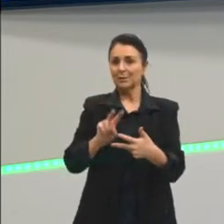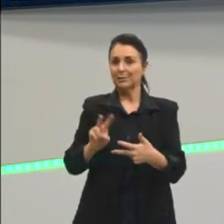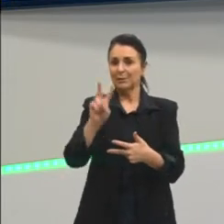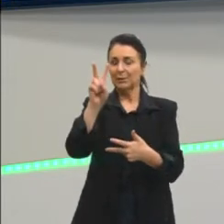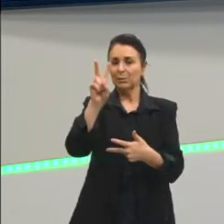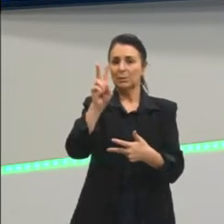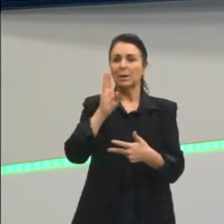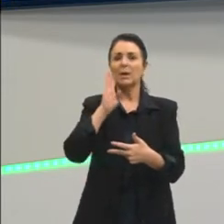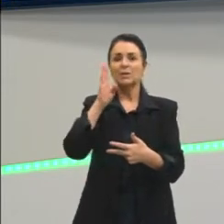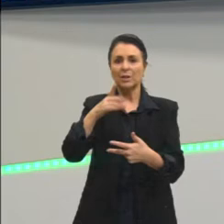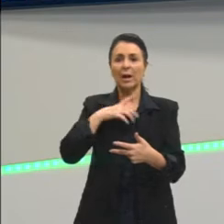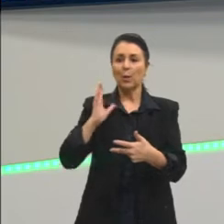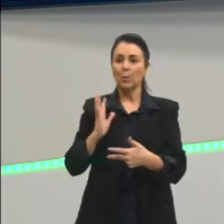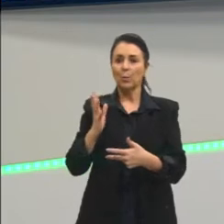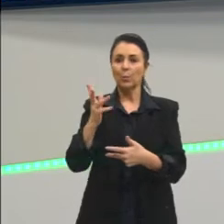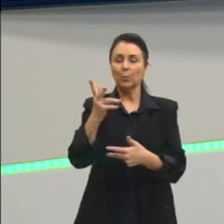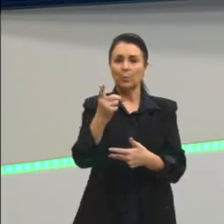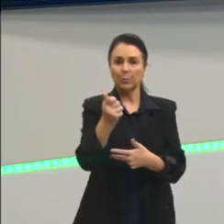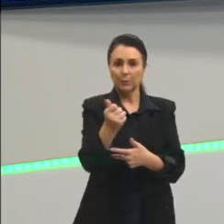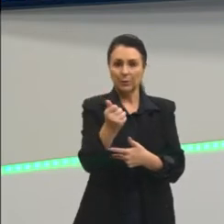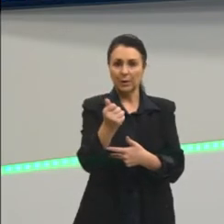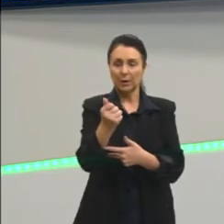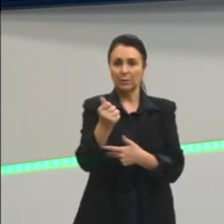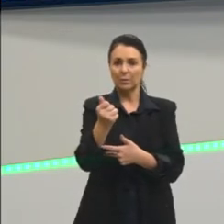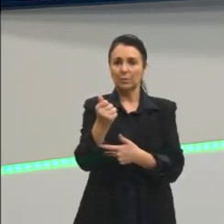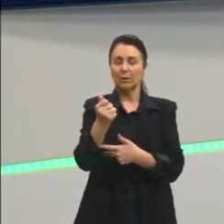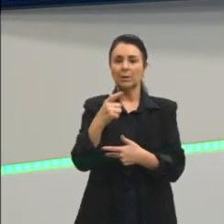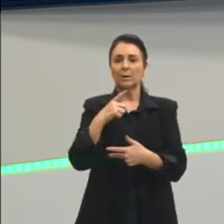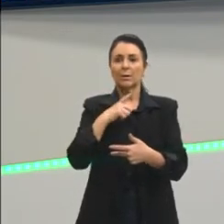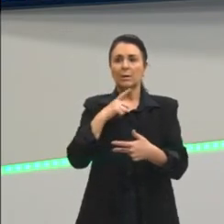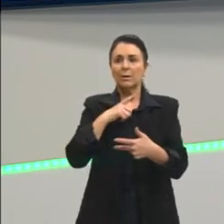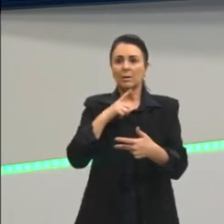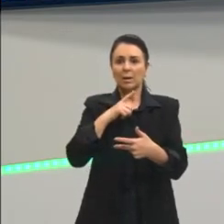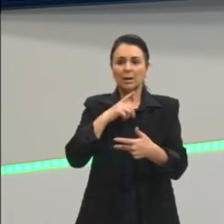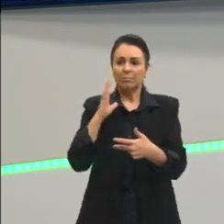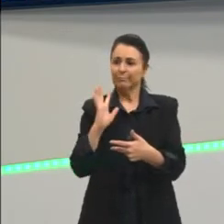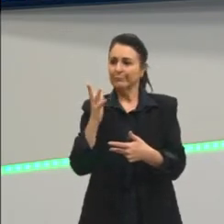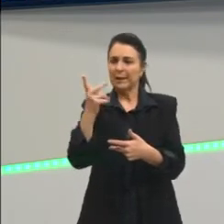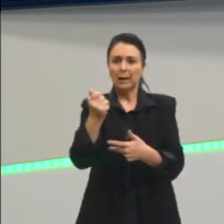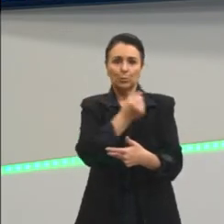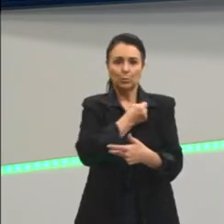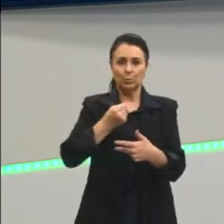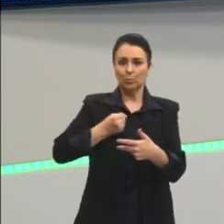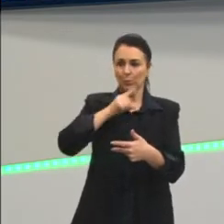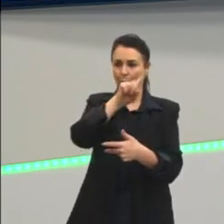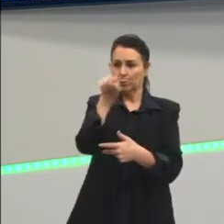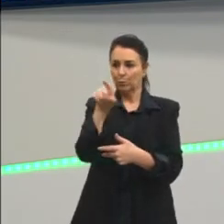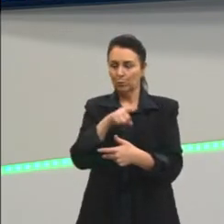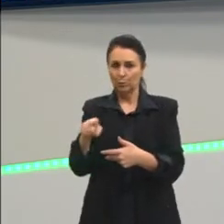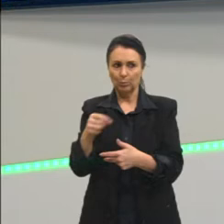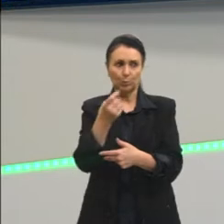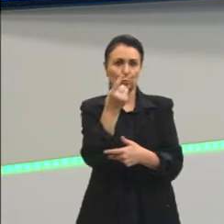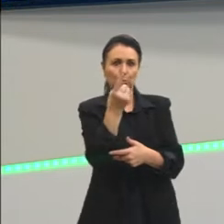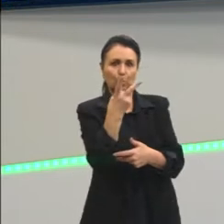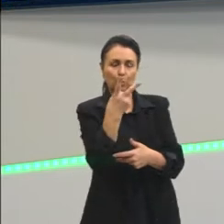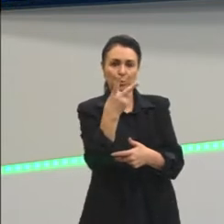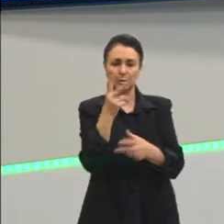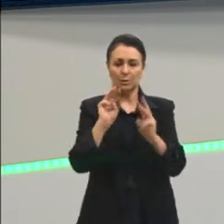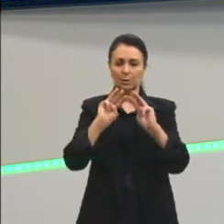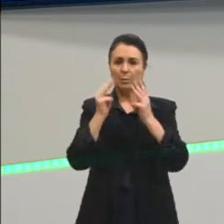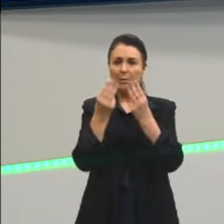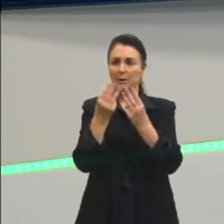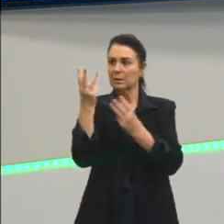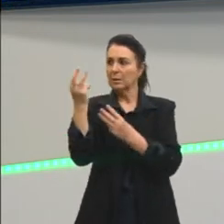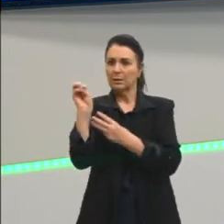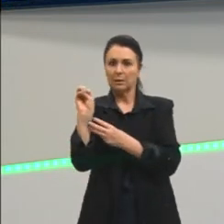é fornecido como um dado é tem toda a questão ali no final tem dados o atômico tanto não é atômico 12 número de